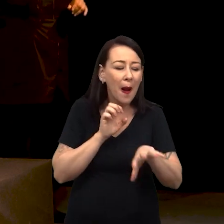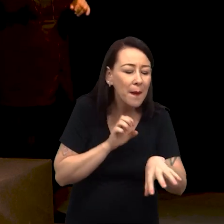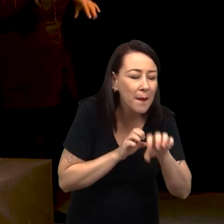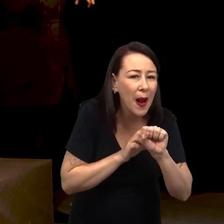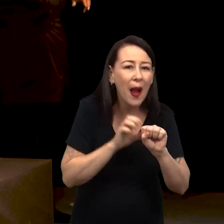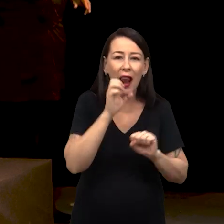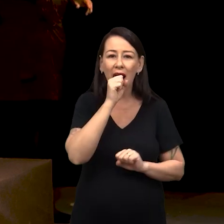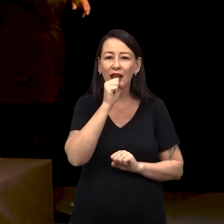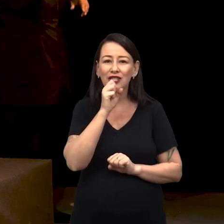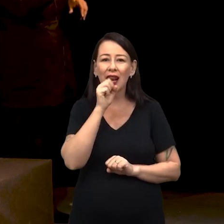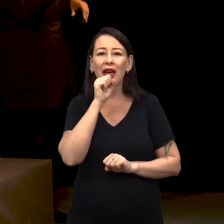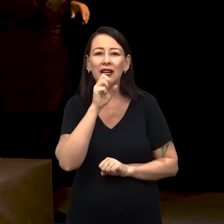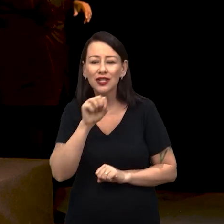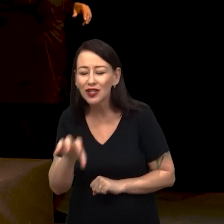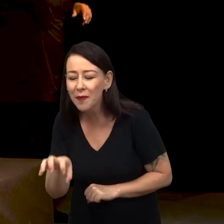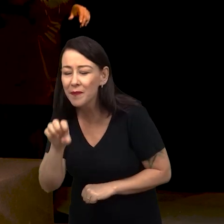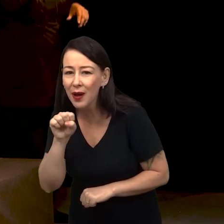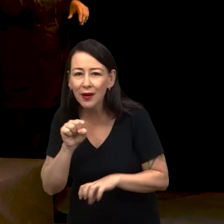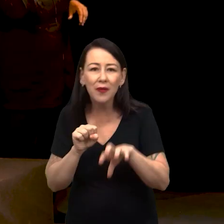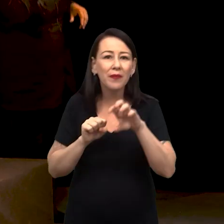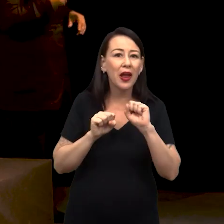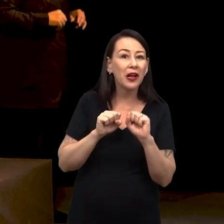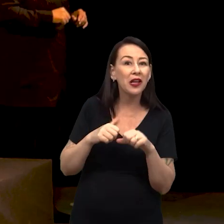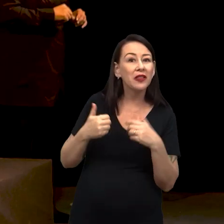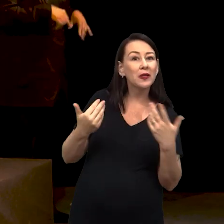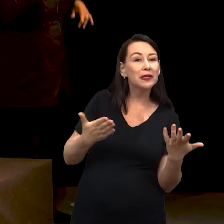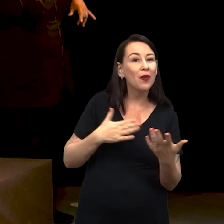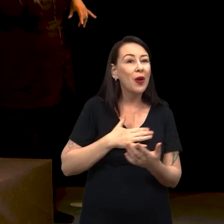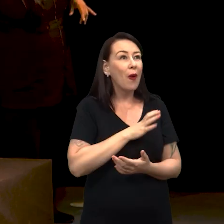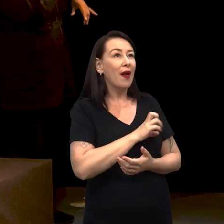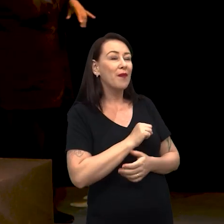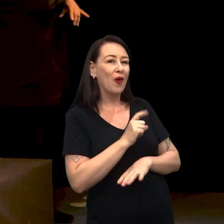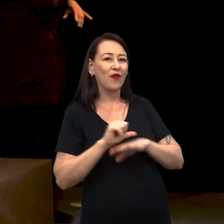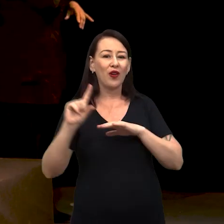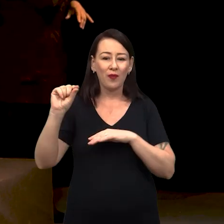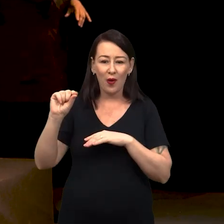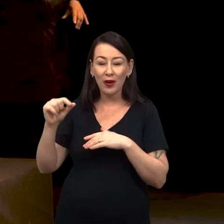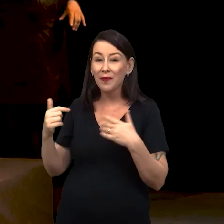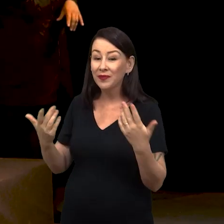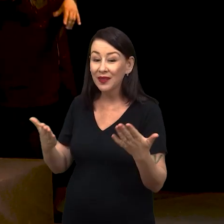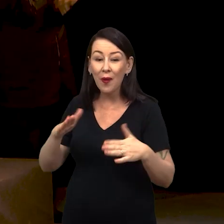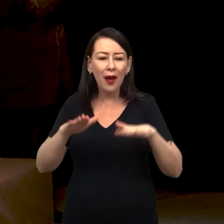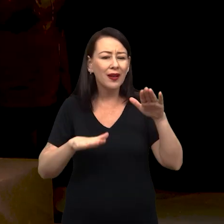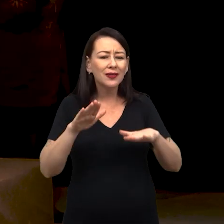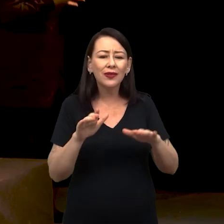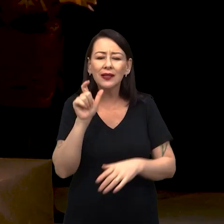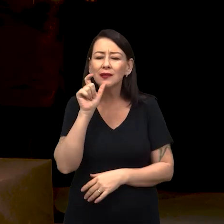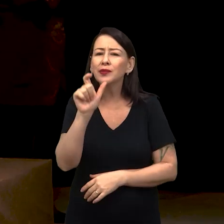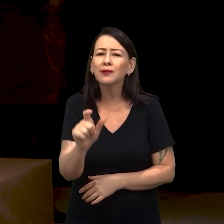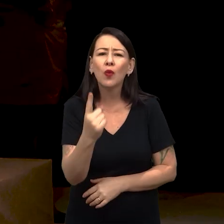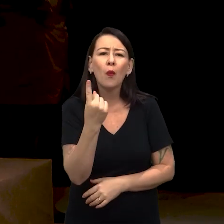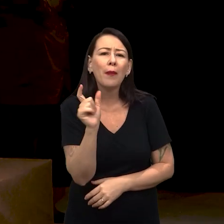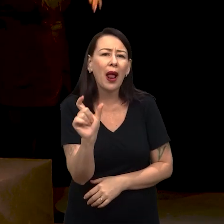tico-tico, apanha a laranja no chão, tico-tico, se meu amor for embora eu não fico. Às vezes é